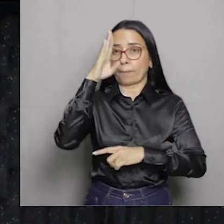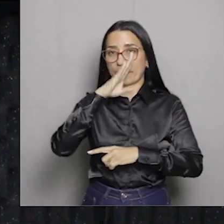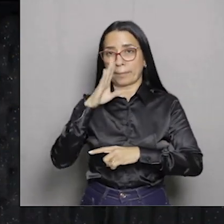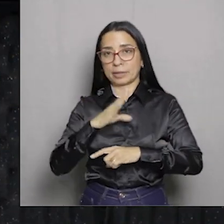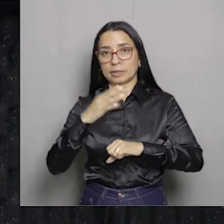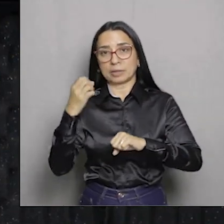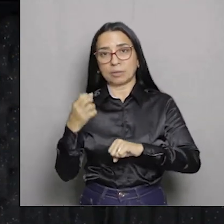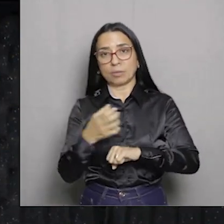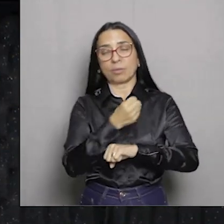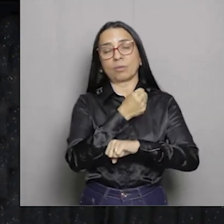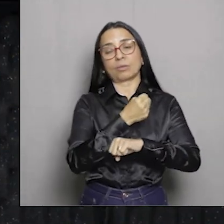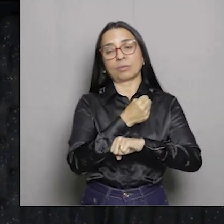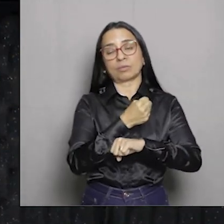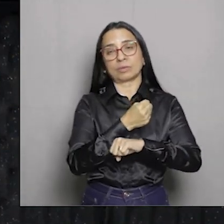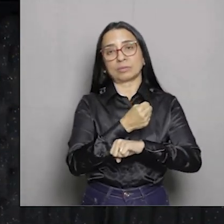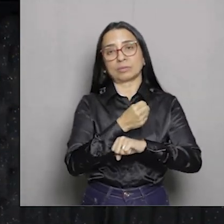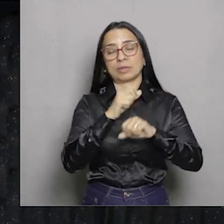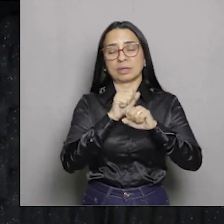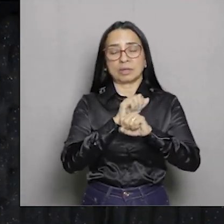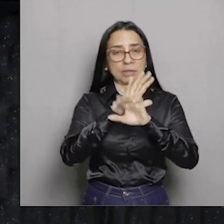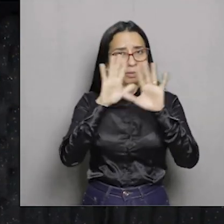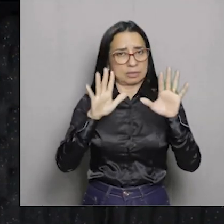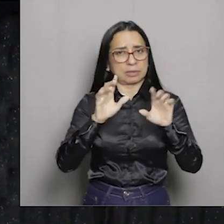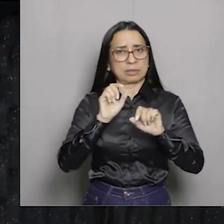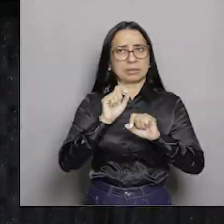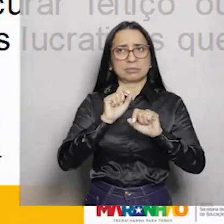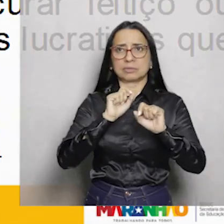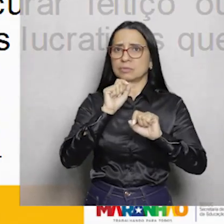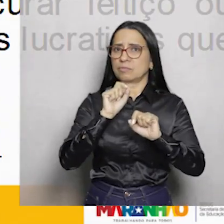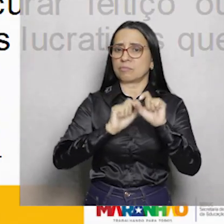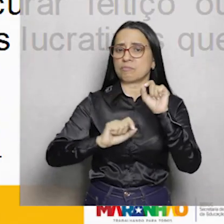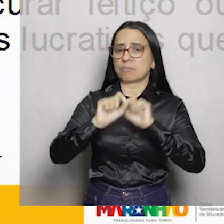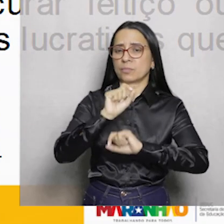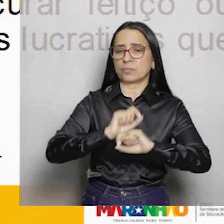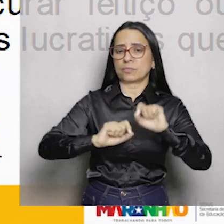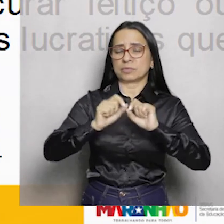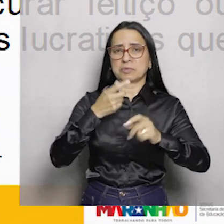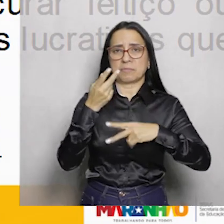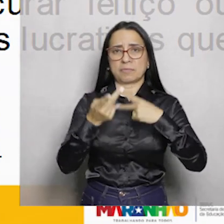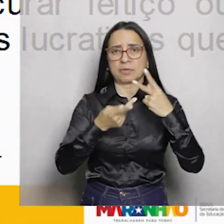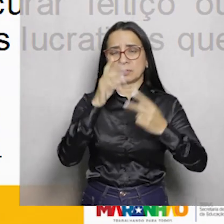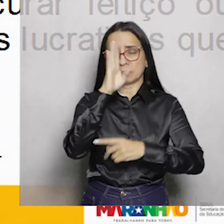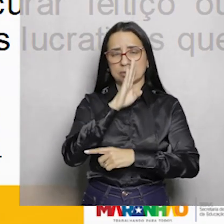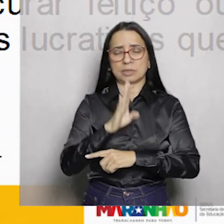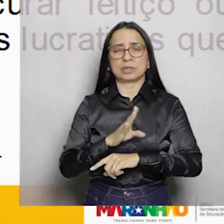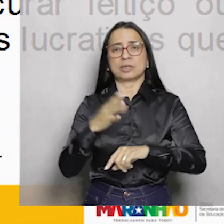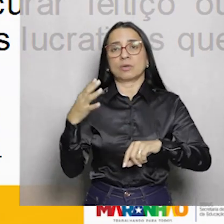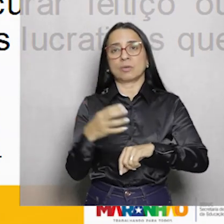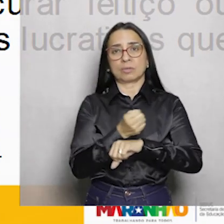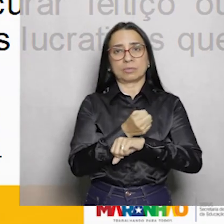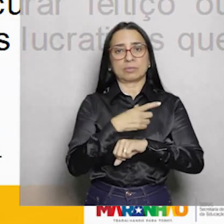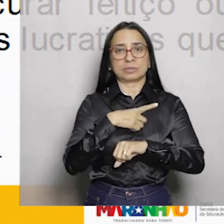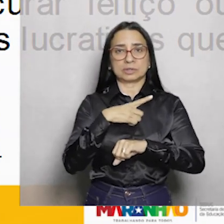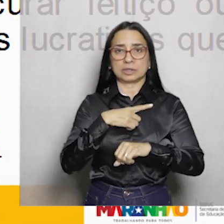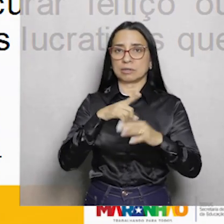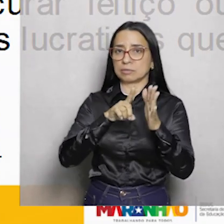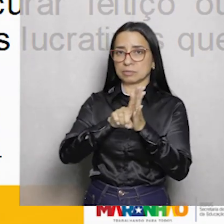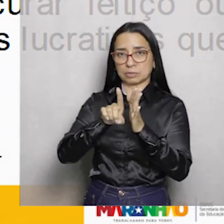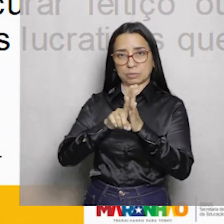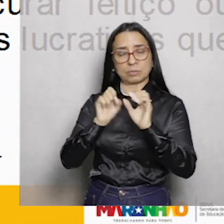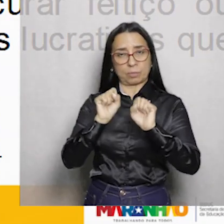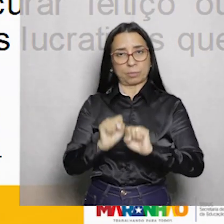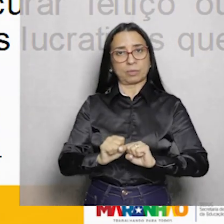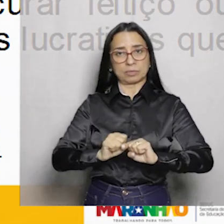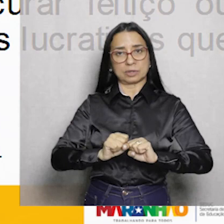Colônia. É lógico que quando você fala de Brasil Colônia, você tem diversas questões que podem